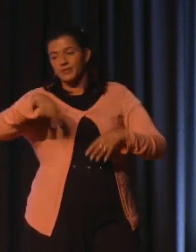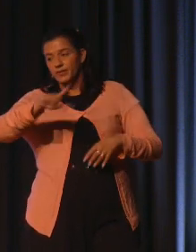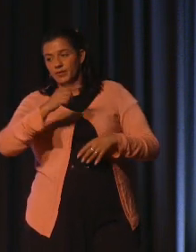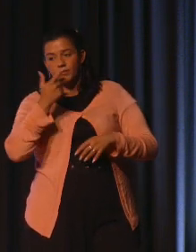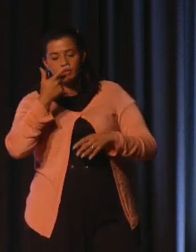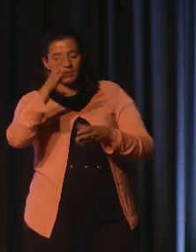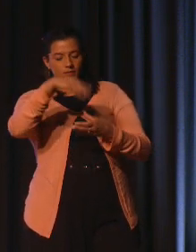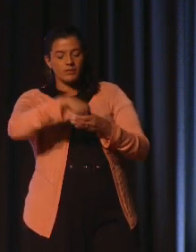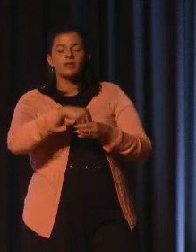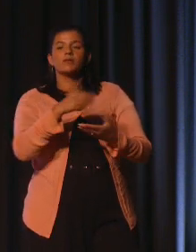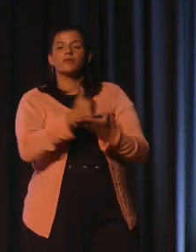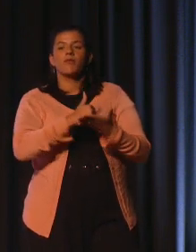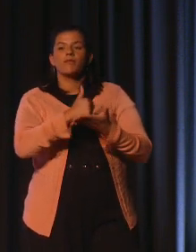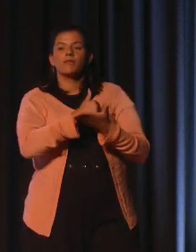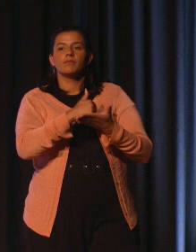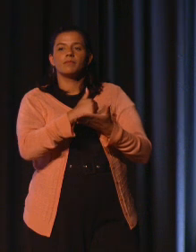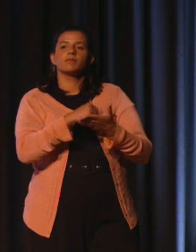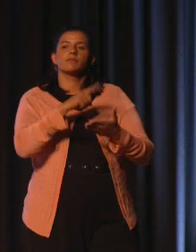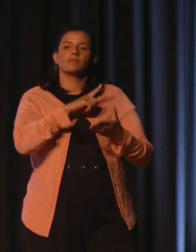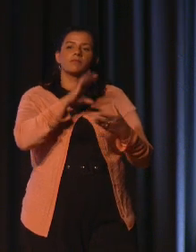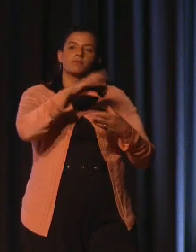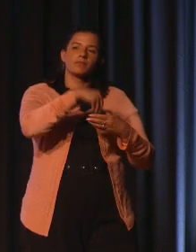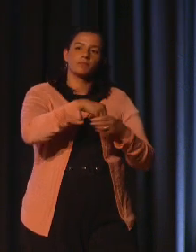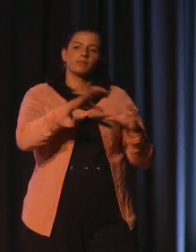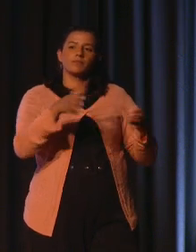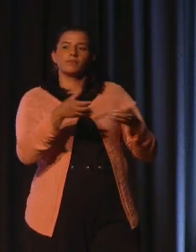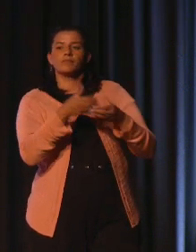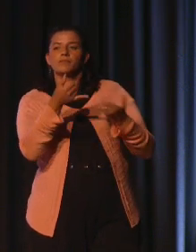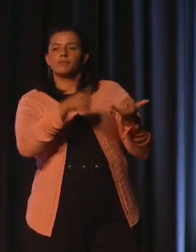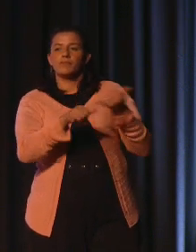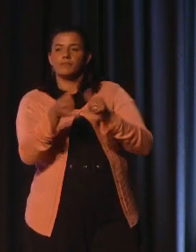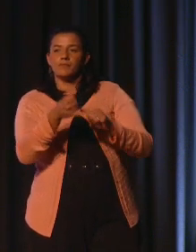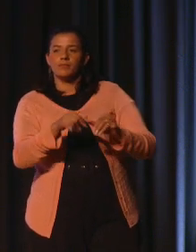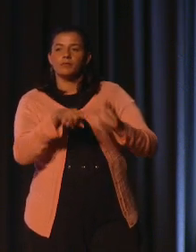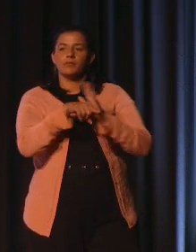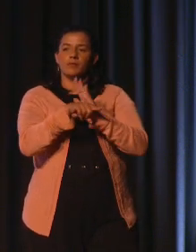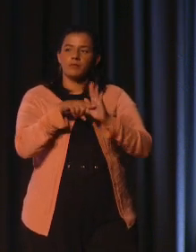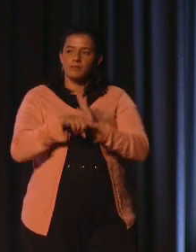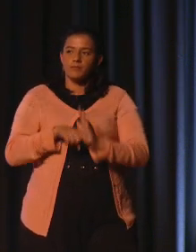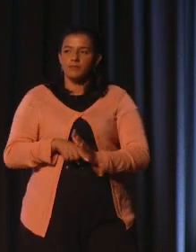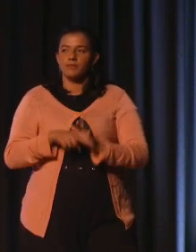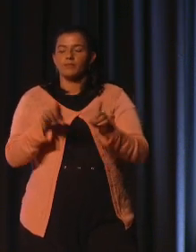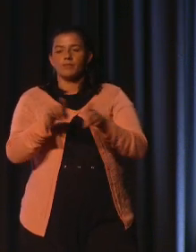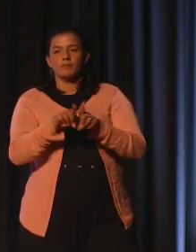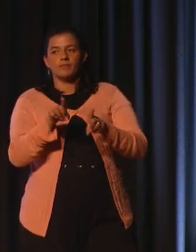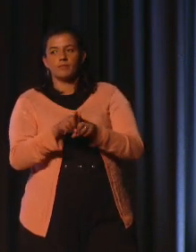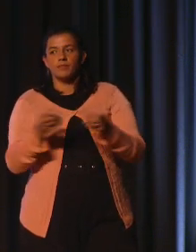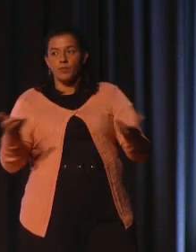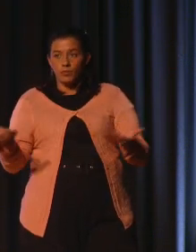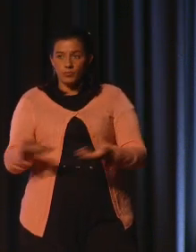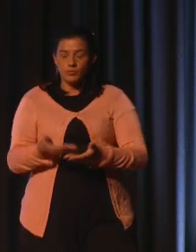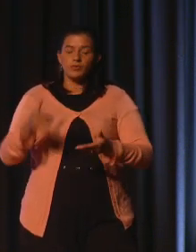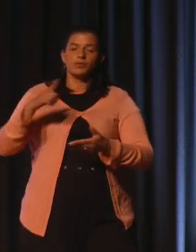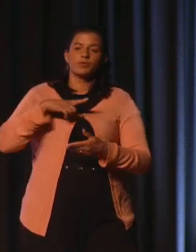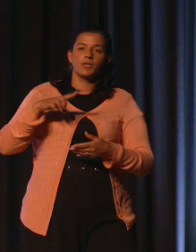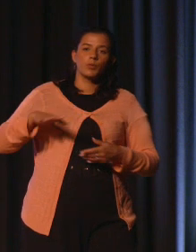da pesquisa clínica, né, e dentro das atividades de farmacovigilância. E os hemocentros